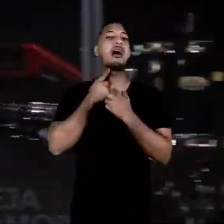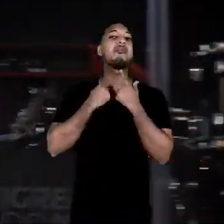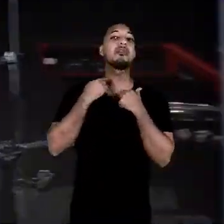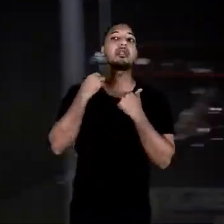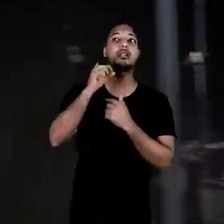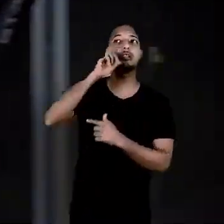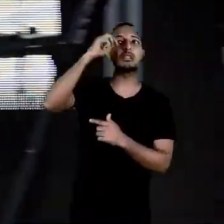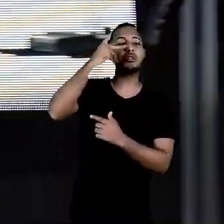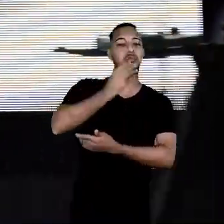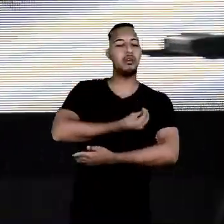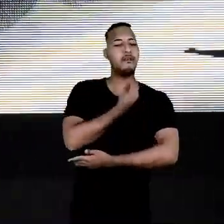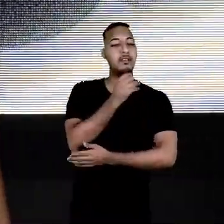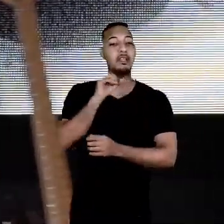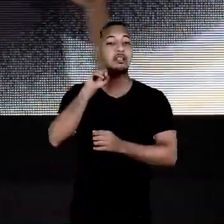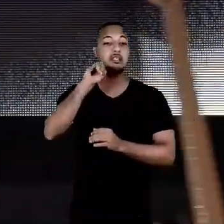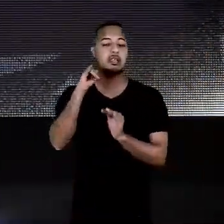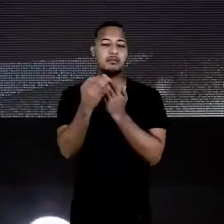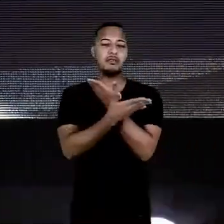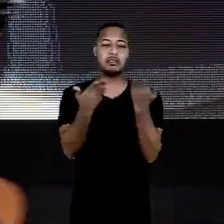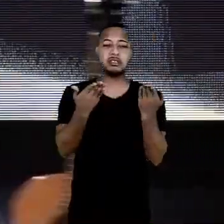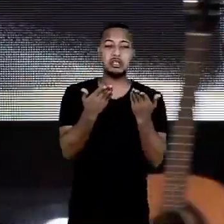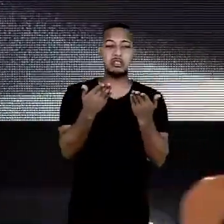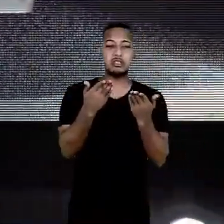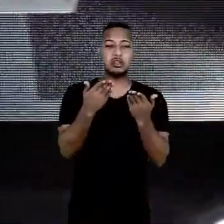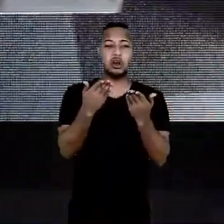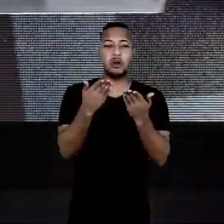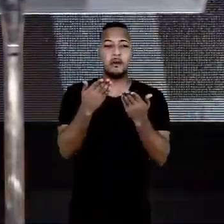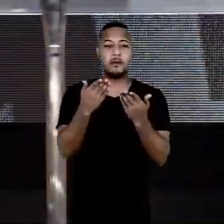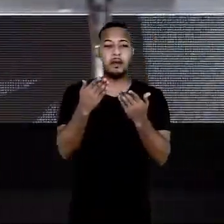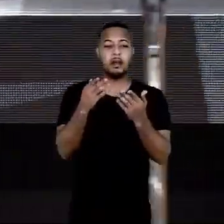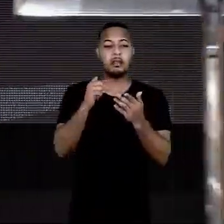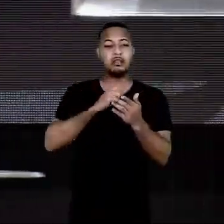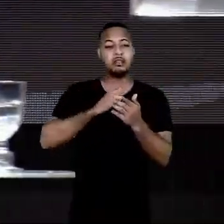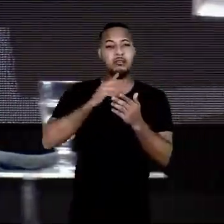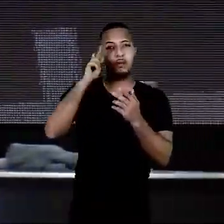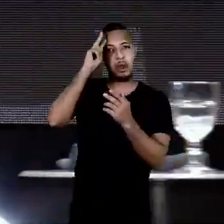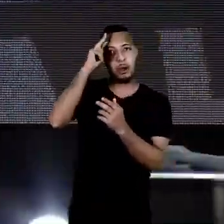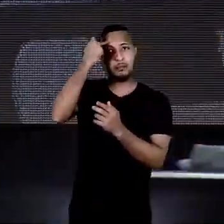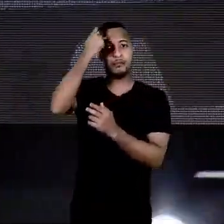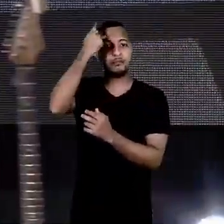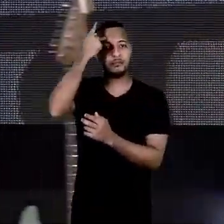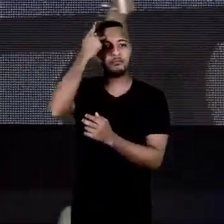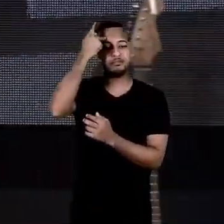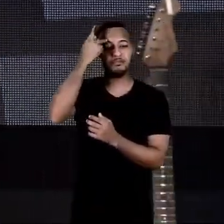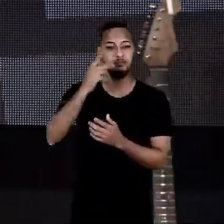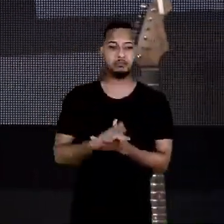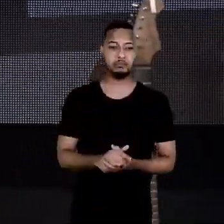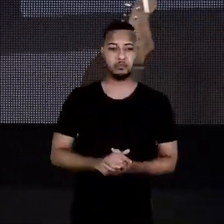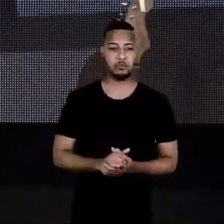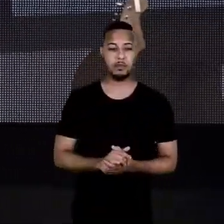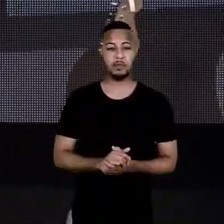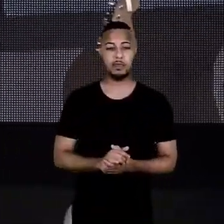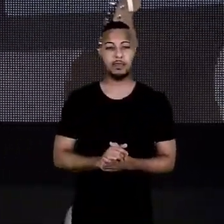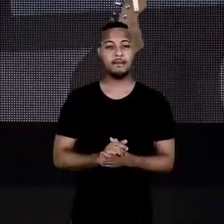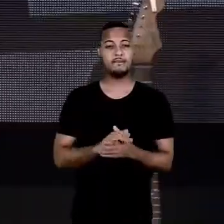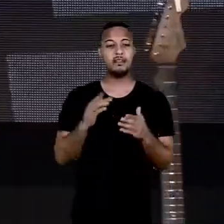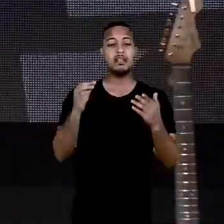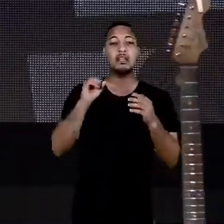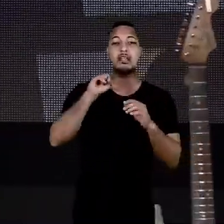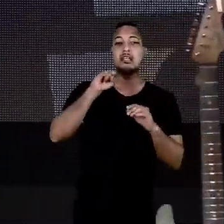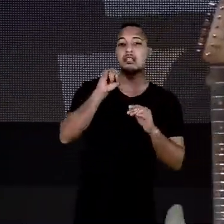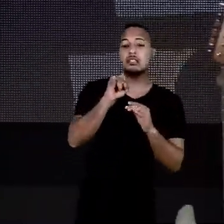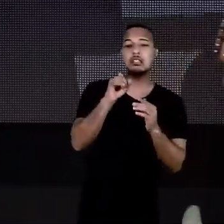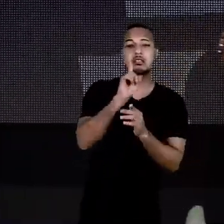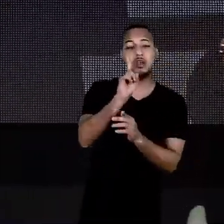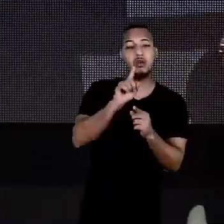Se não, você nunca vai entender o que Deus faz na sua vida. Você vai questionar a ação de Deus. Você vai pensar que